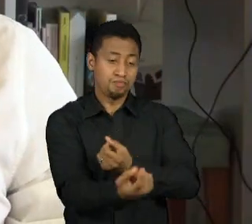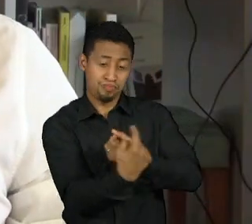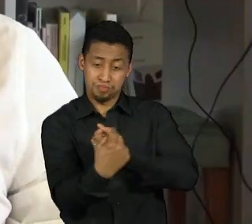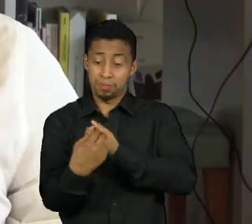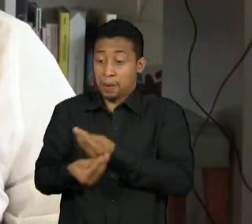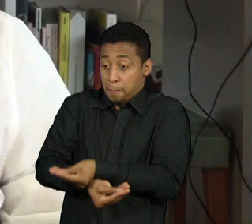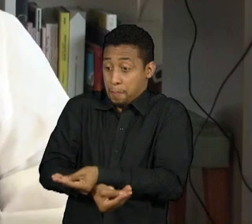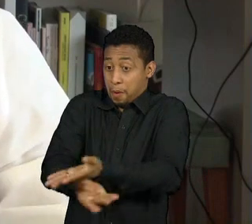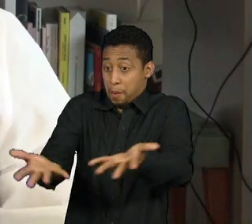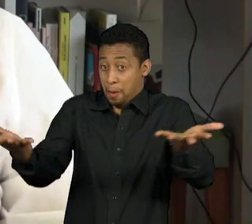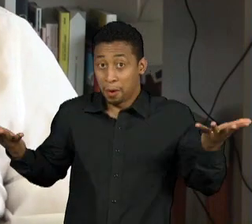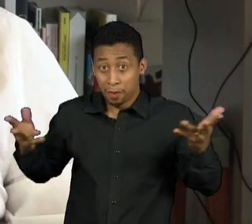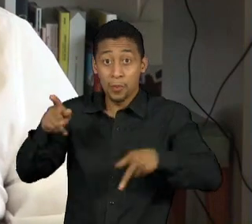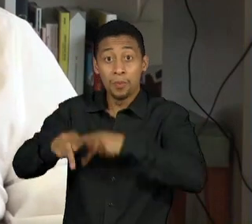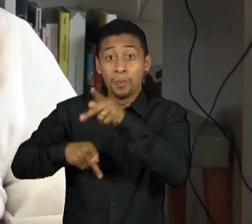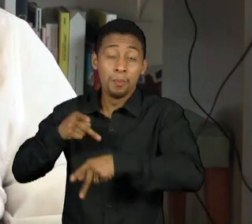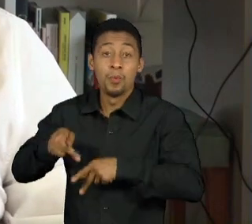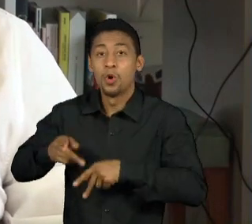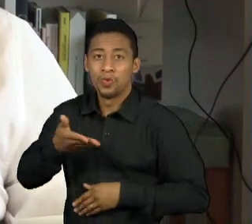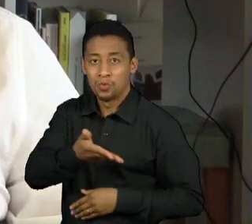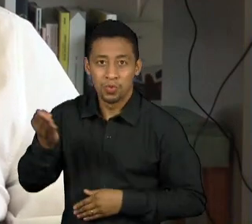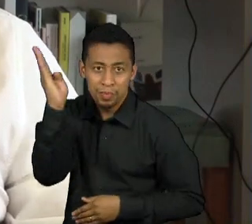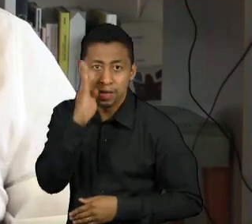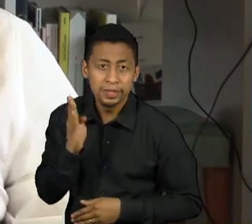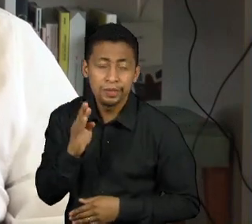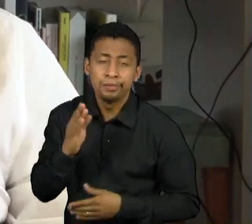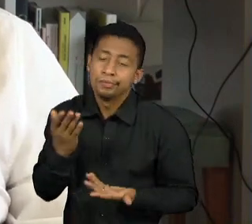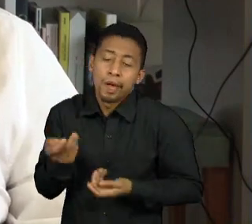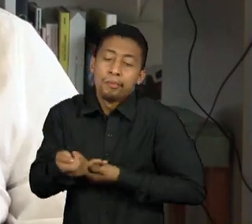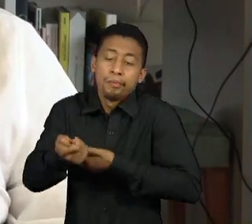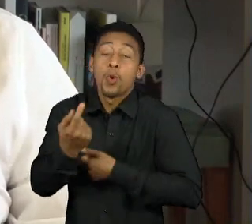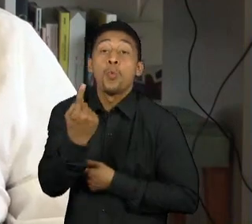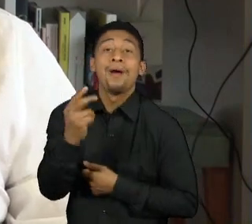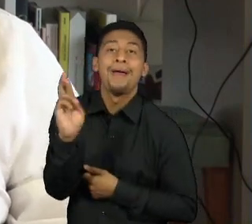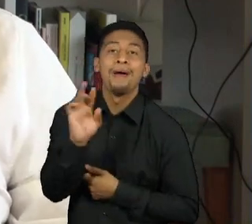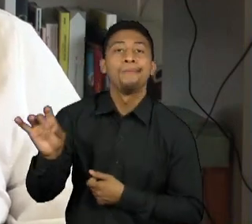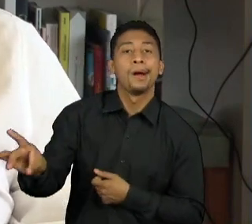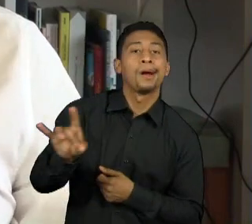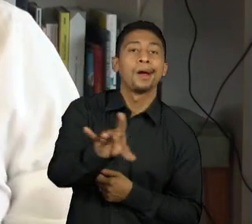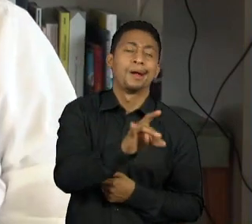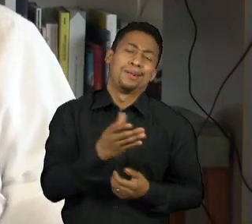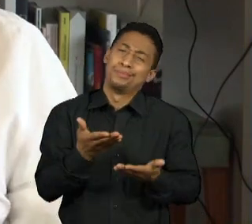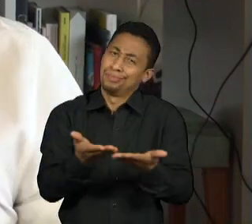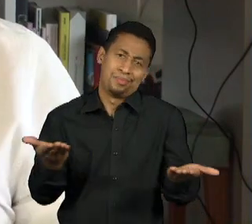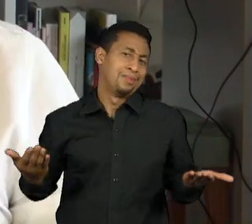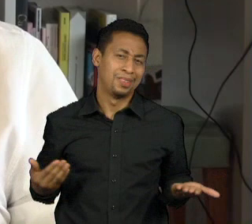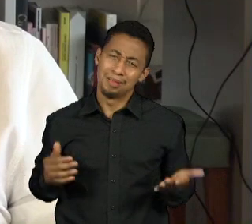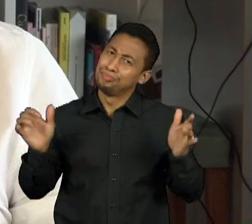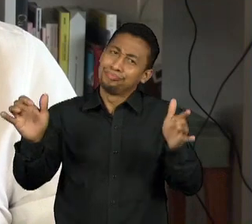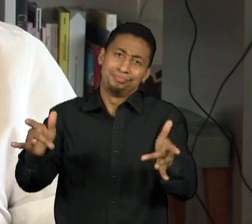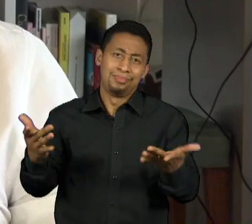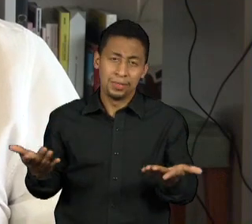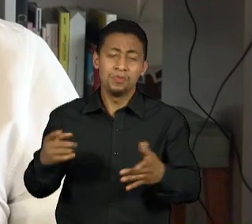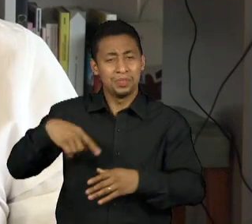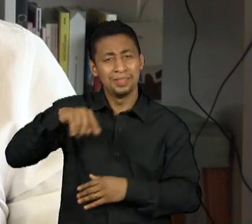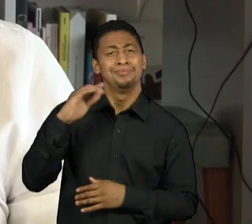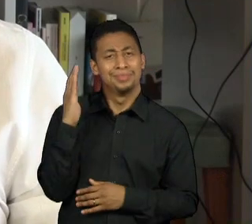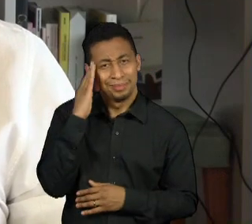dar R$1 para cada um. Então, assim, não é isso. O problema do Brasil é injustiça social, milhões de coisas que a gente já sabe, não vou ficar repetindo